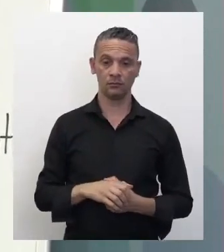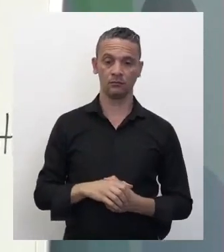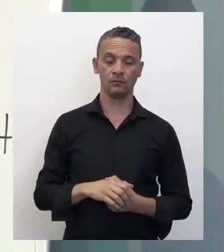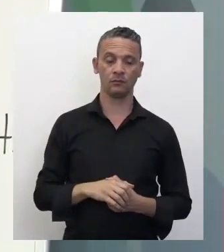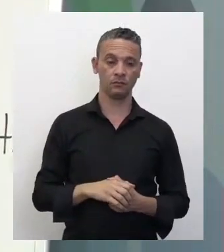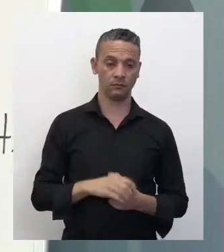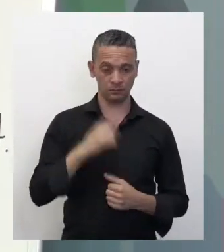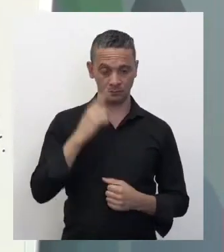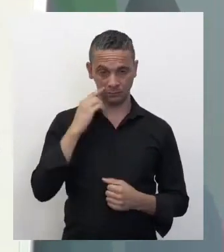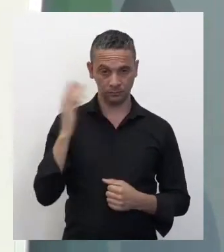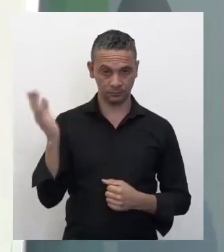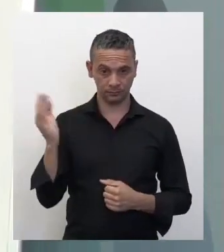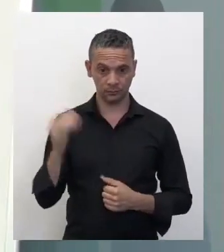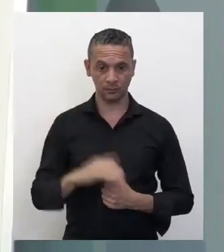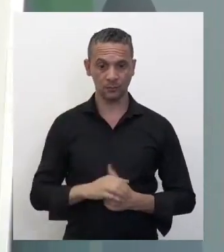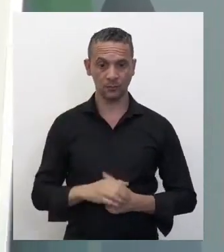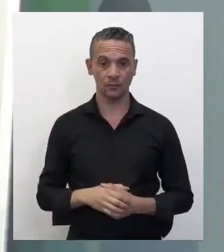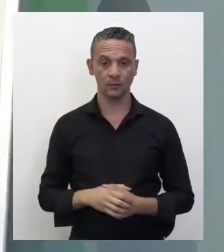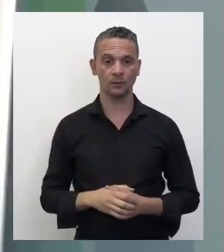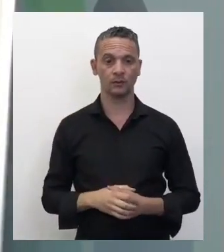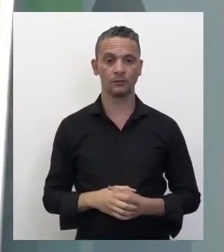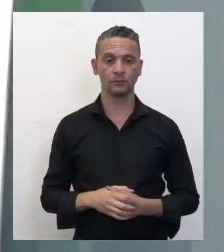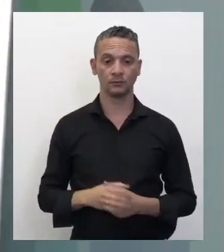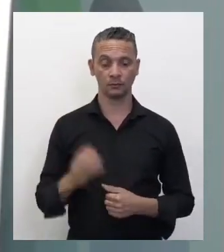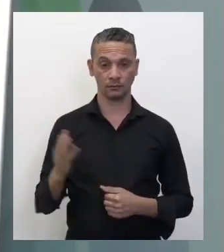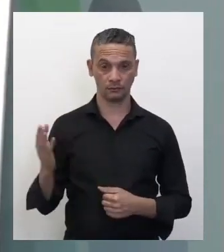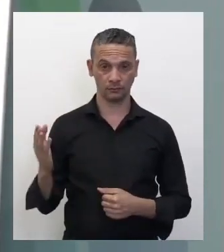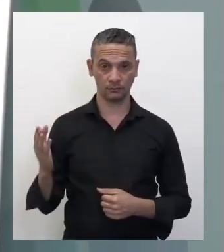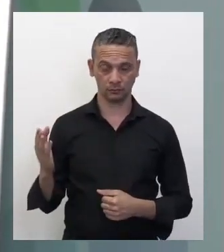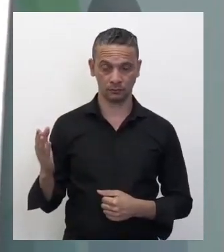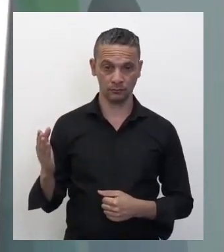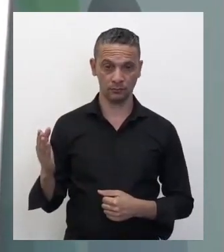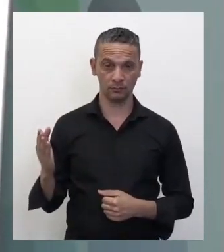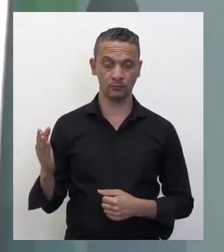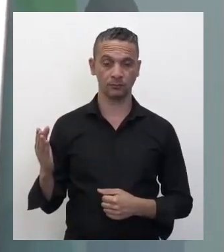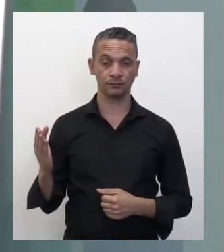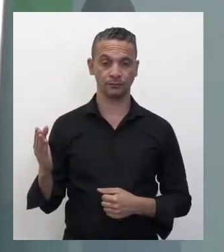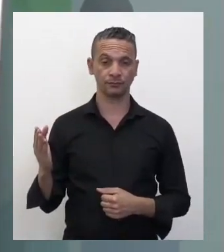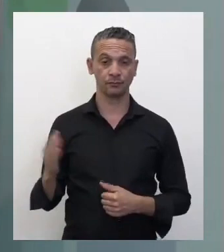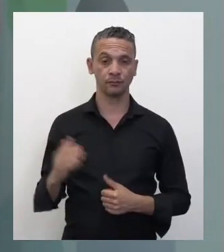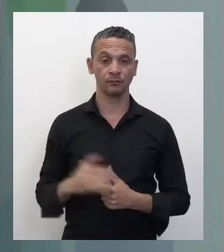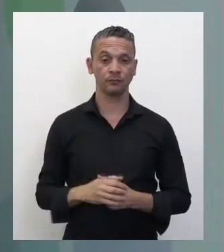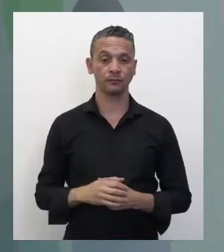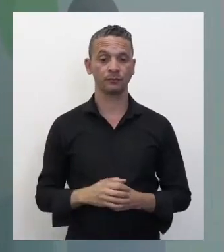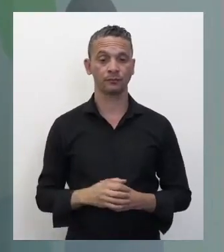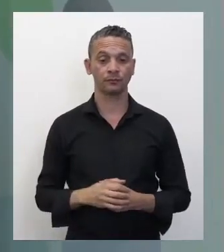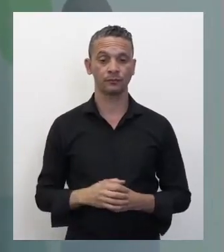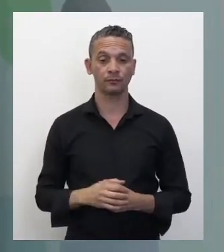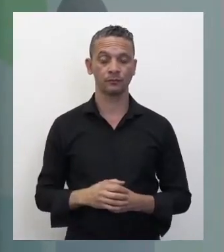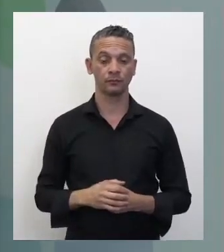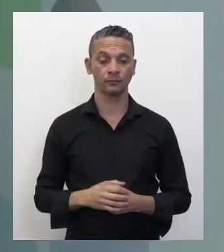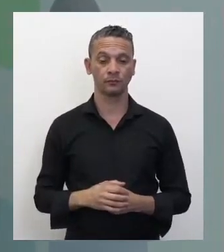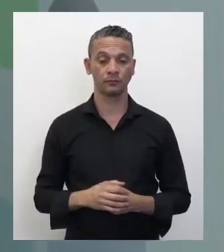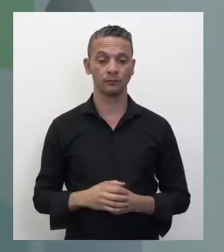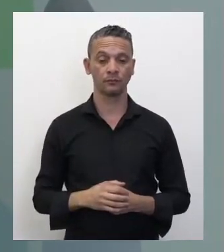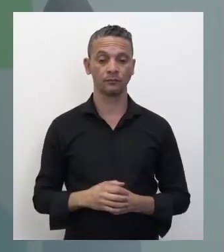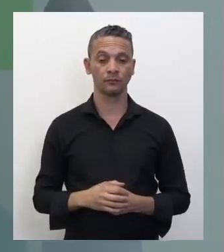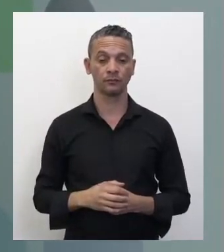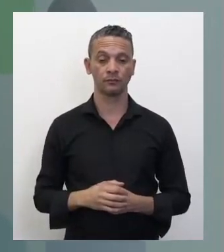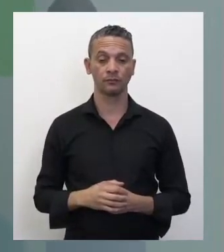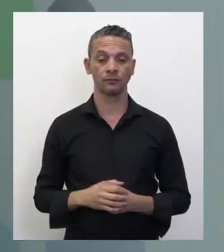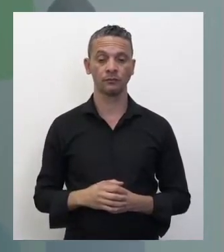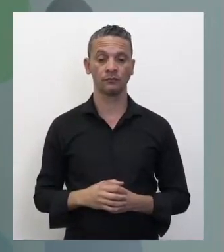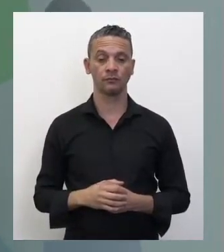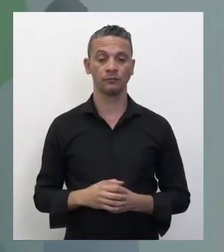used, studied. Work, brush, base. worked,